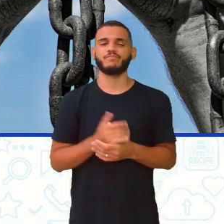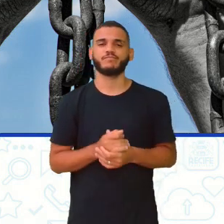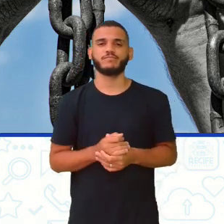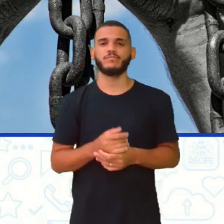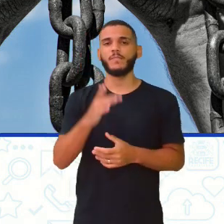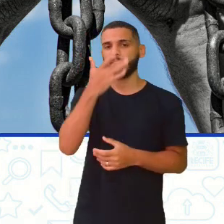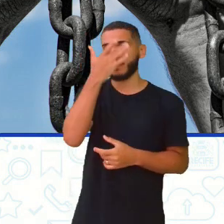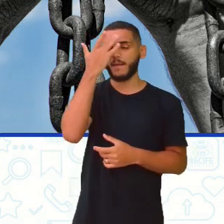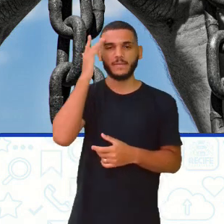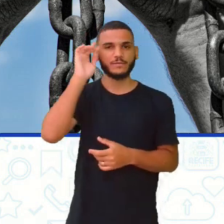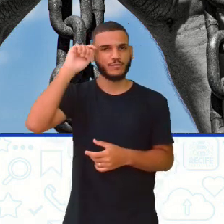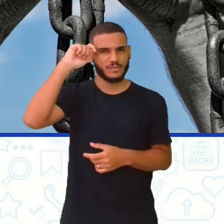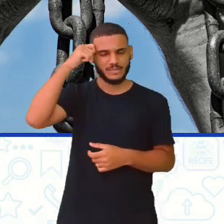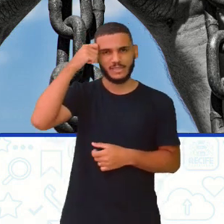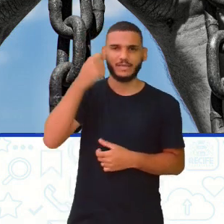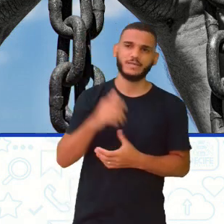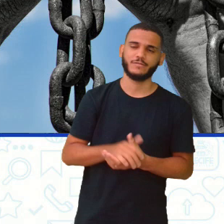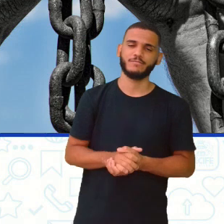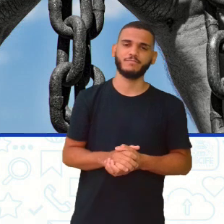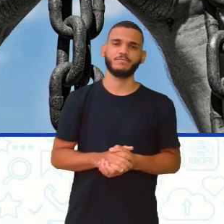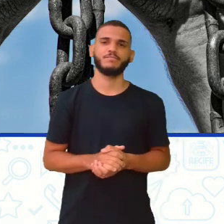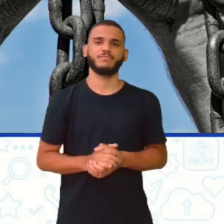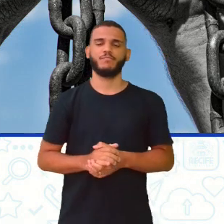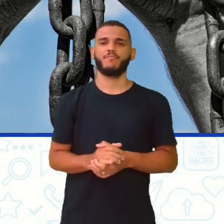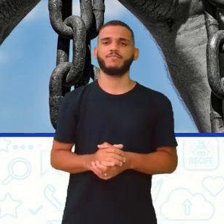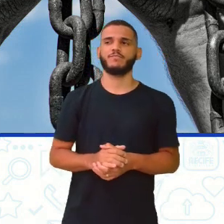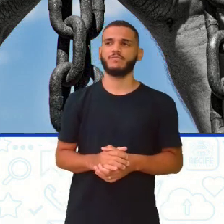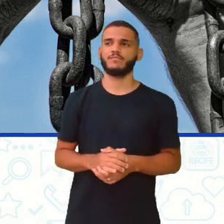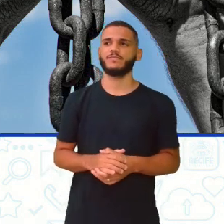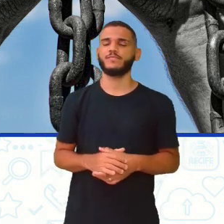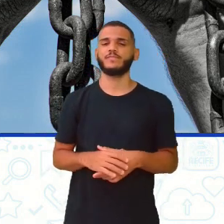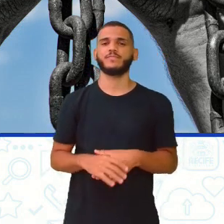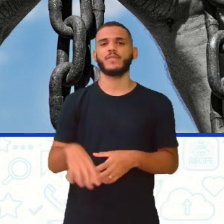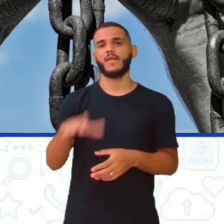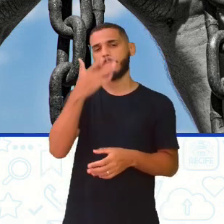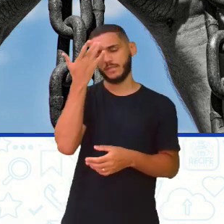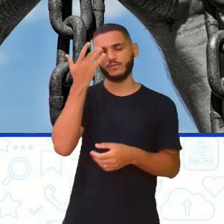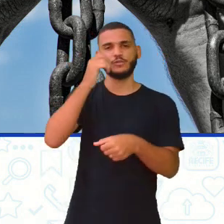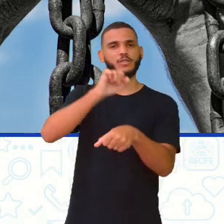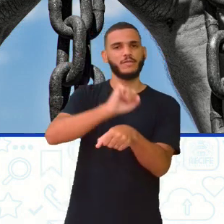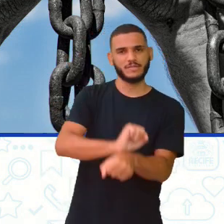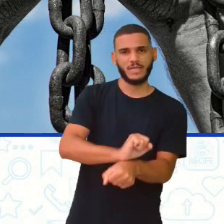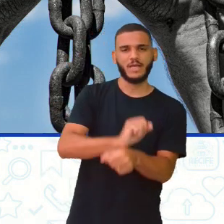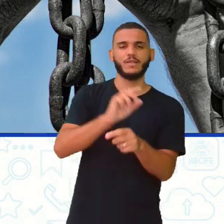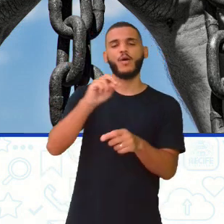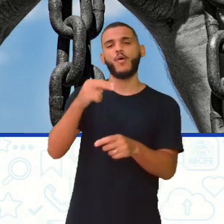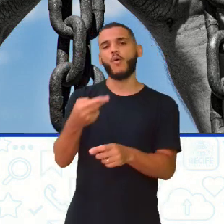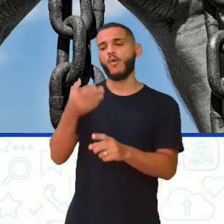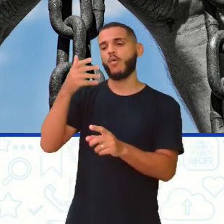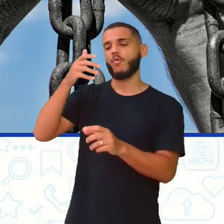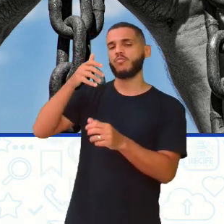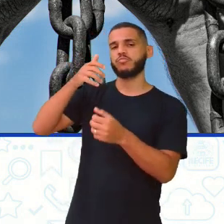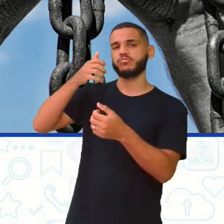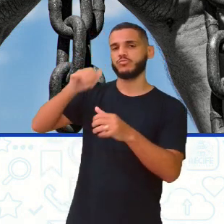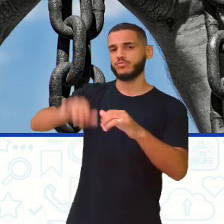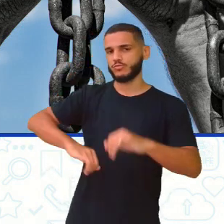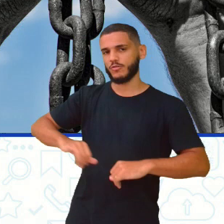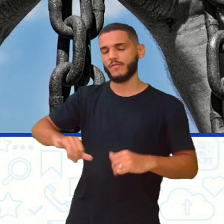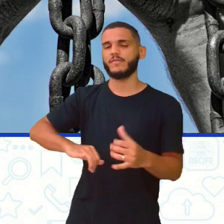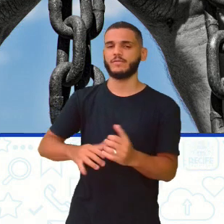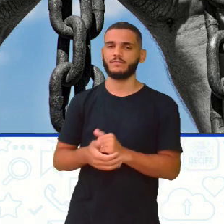pessoas negras na ficção como pessoas escravizadas ou exploradas, a gente vai ver outros